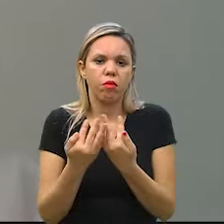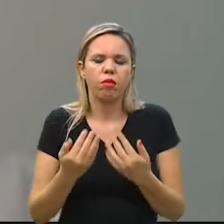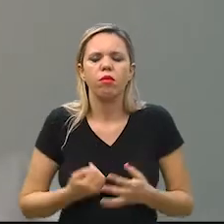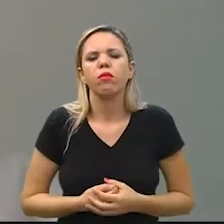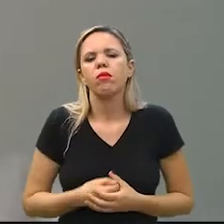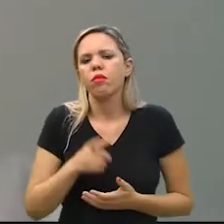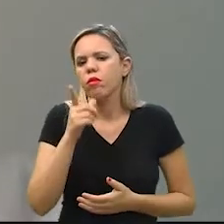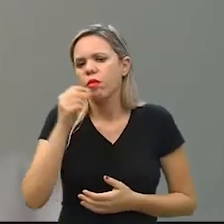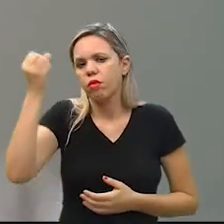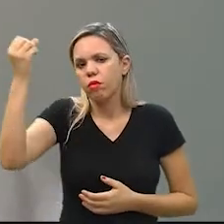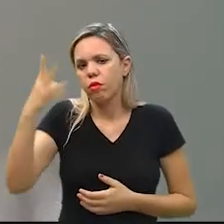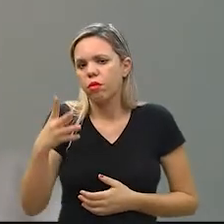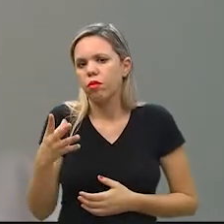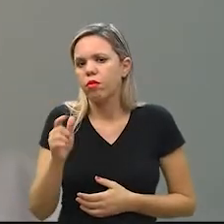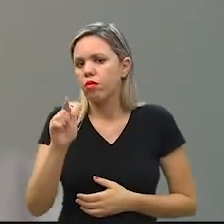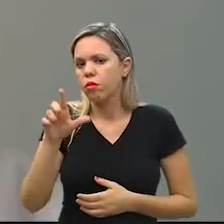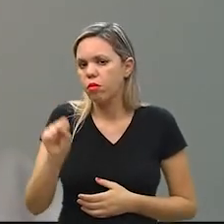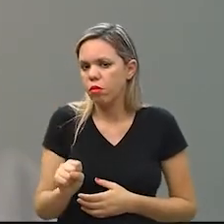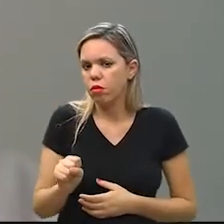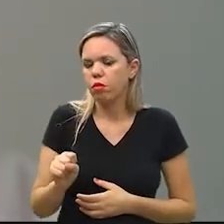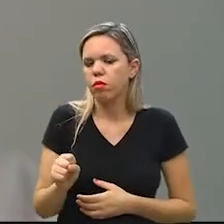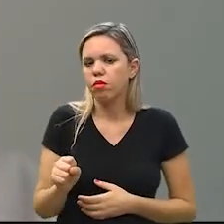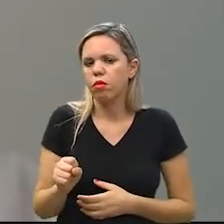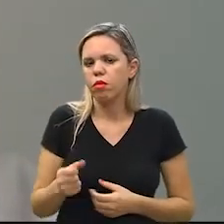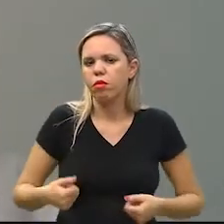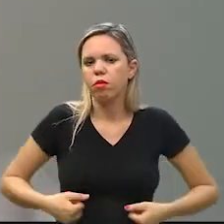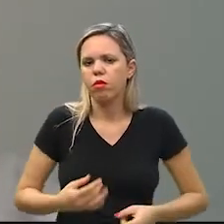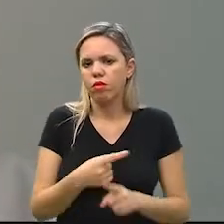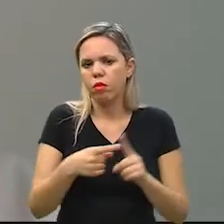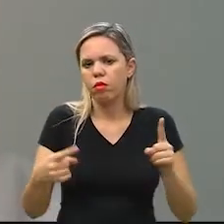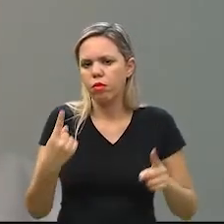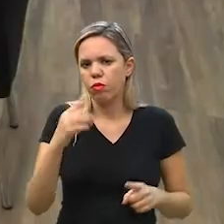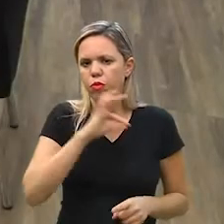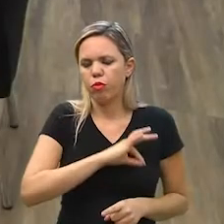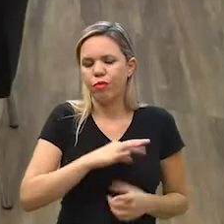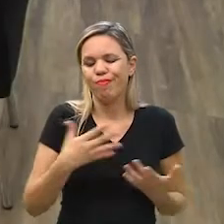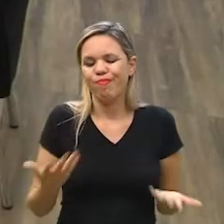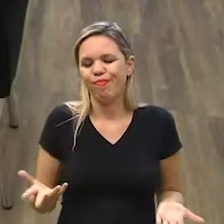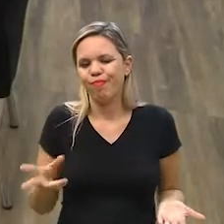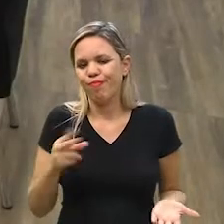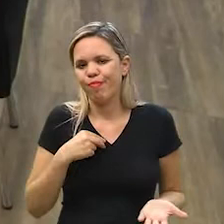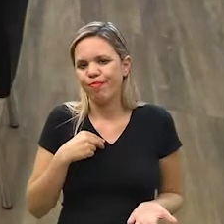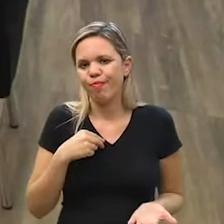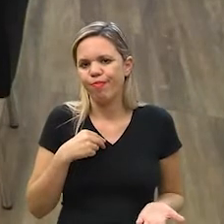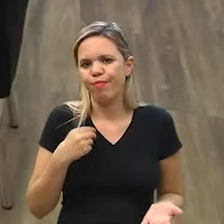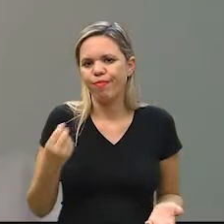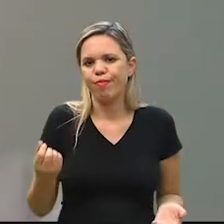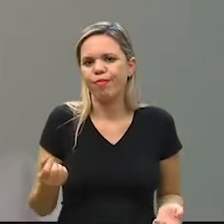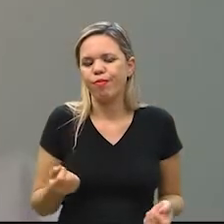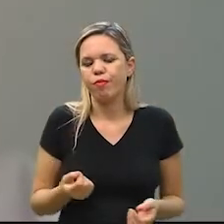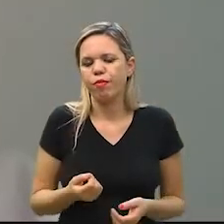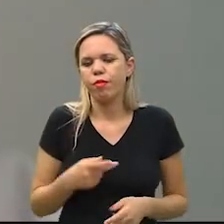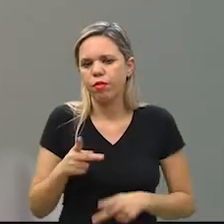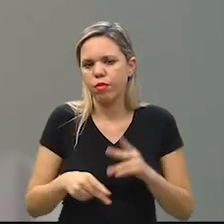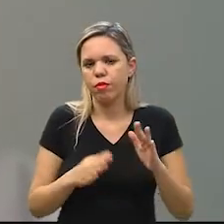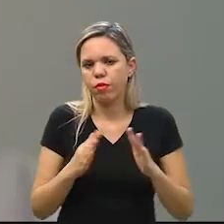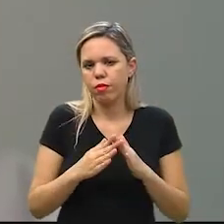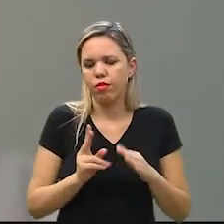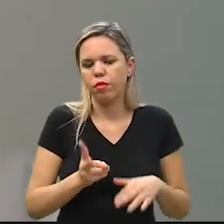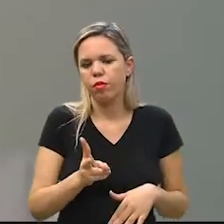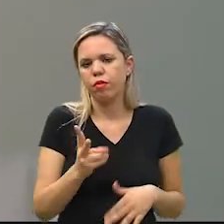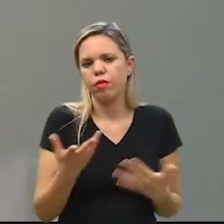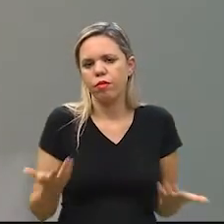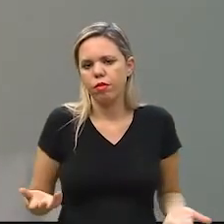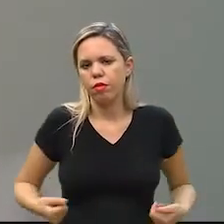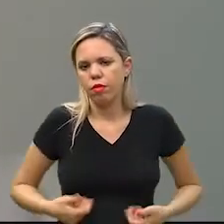a água, a luz e o gás, ela consome metade do salário mínimo. Nossa. Porque as pessoas ela têm ficado mais em casa,